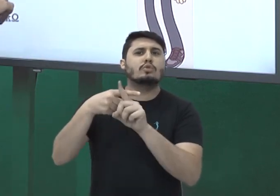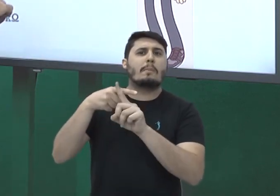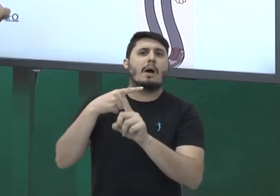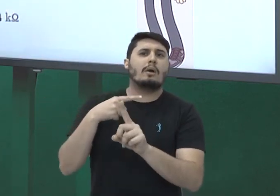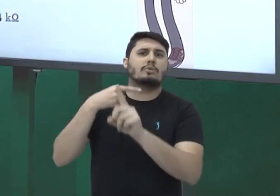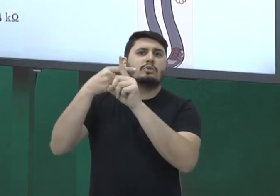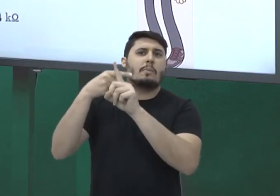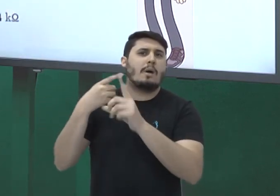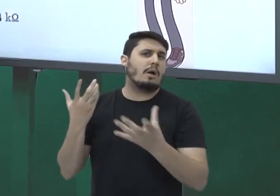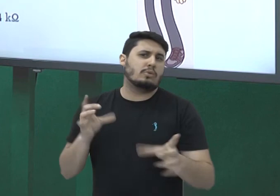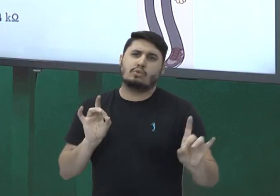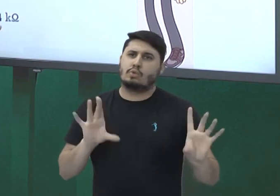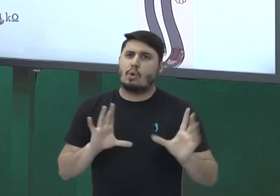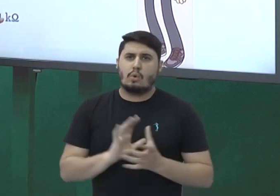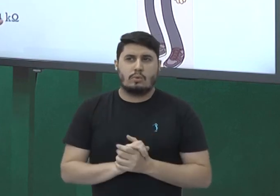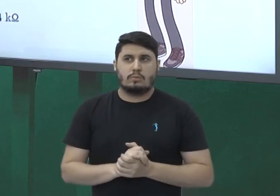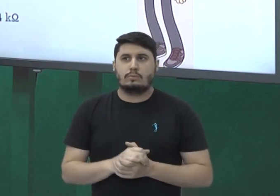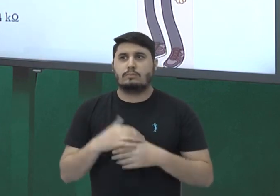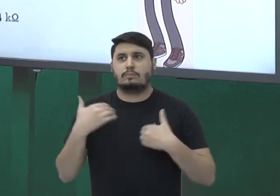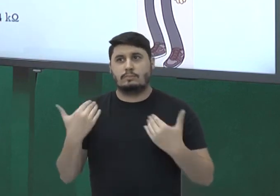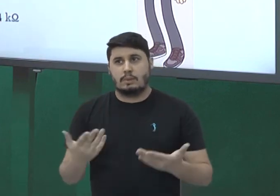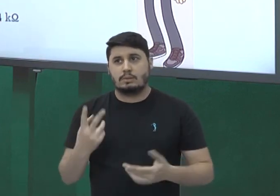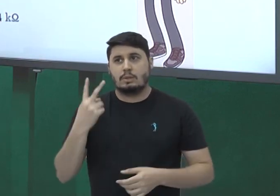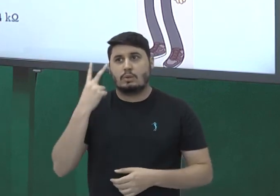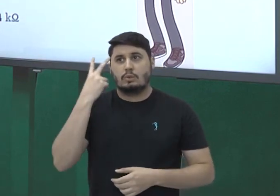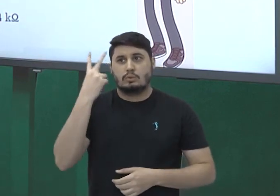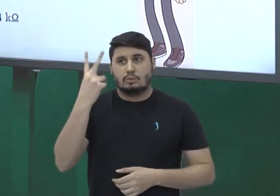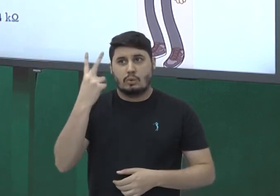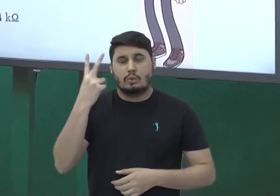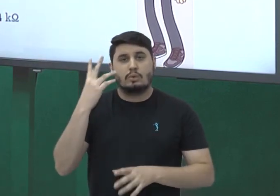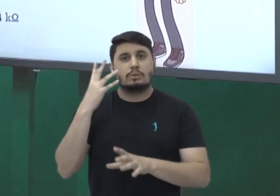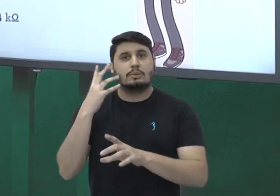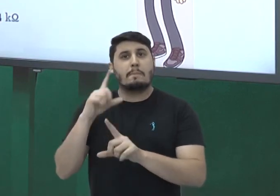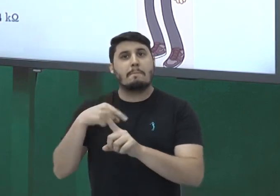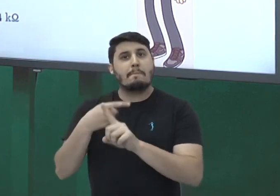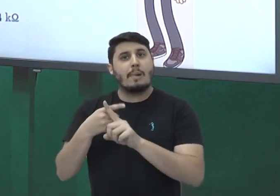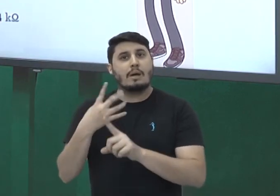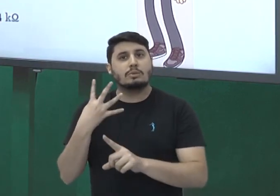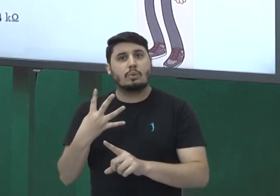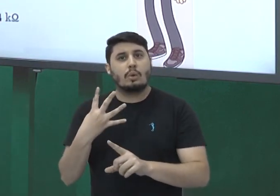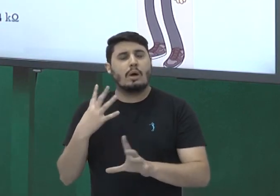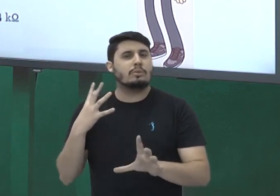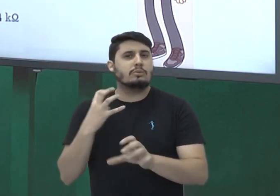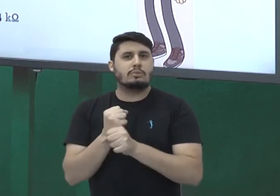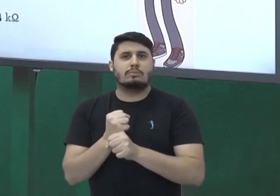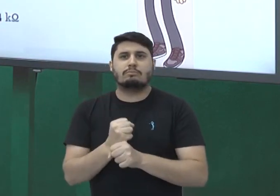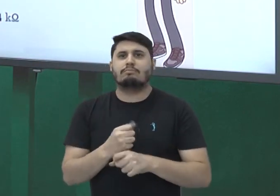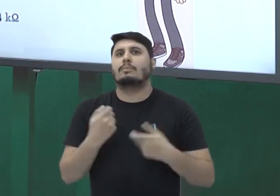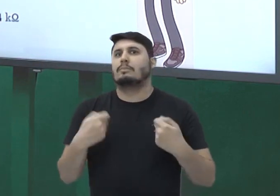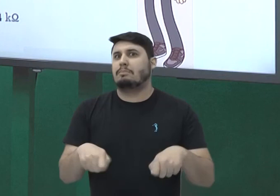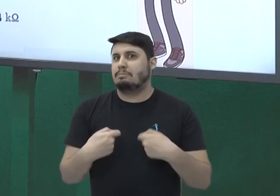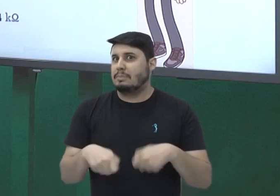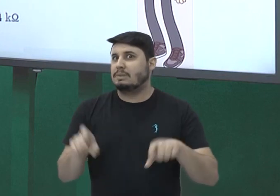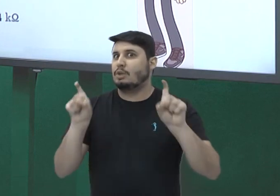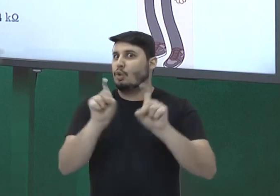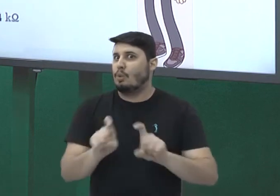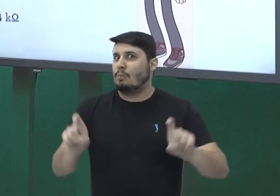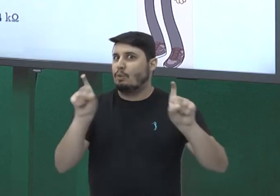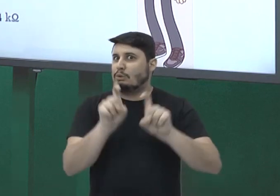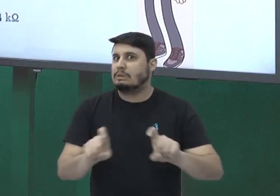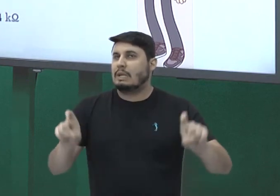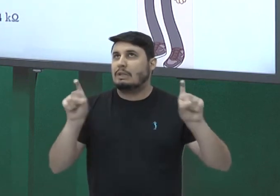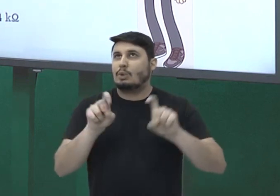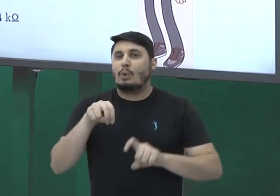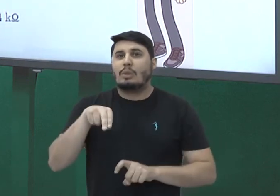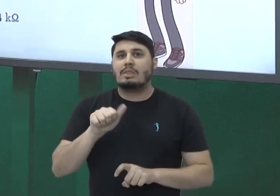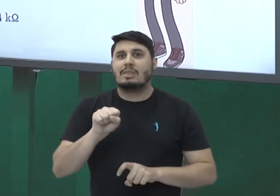pegar aqui, ó, um resistor mais o outro. 2 mais 4. Eita, agora vai precisar de um computador da NASA para tu fazer